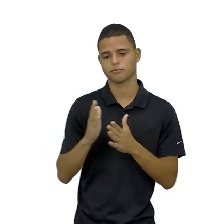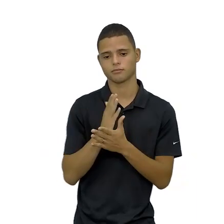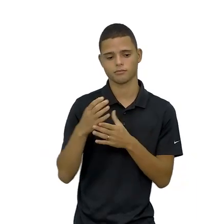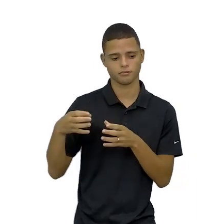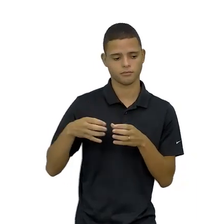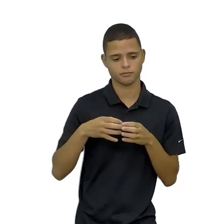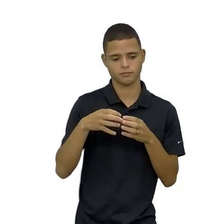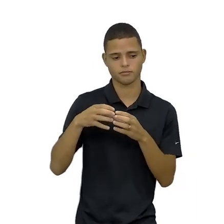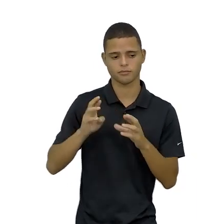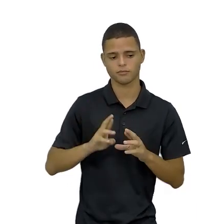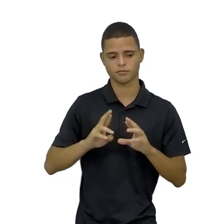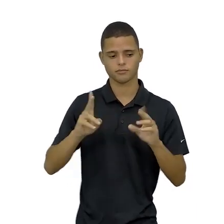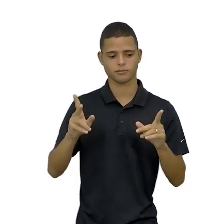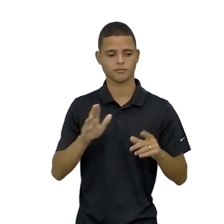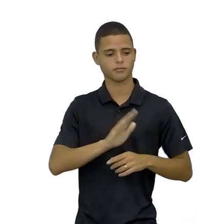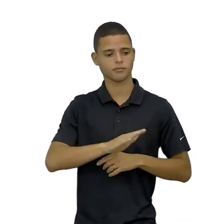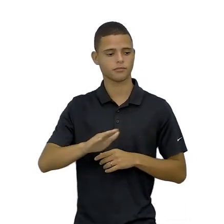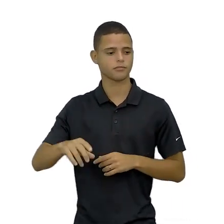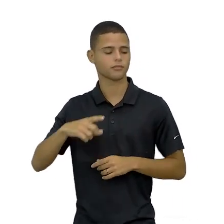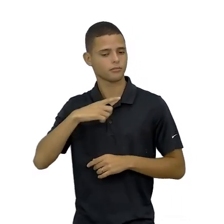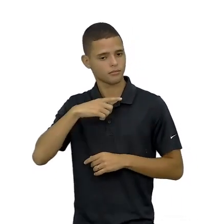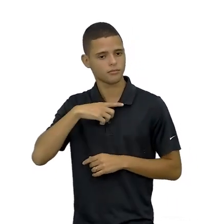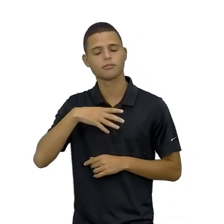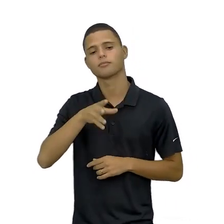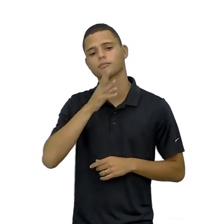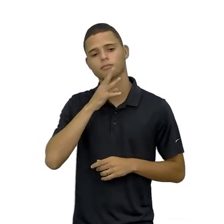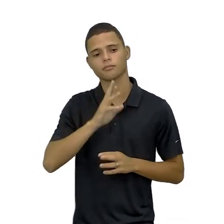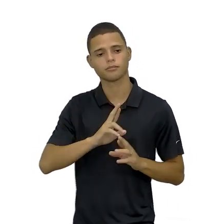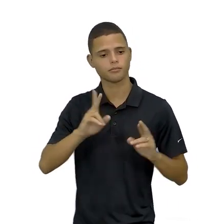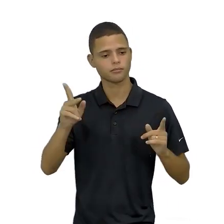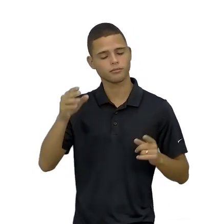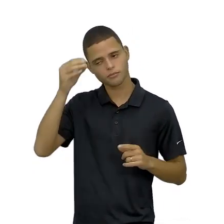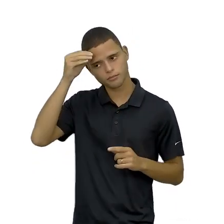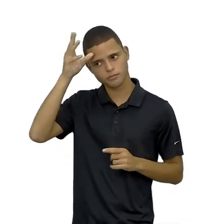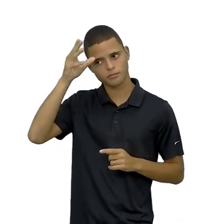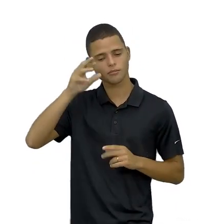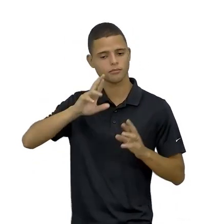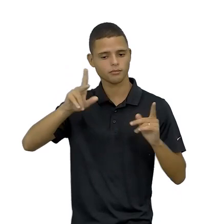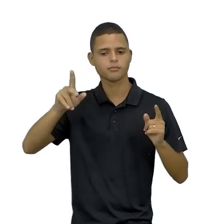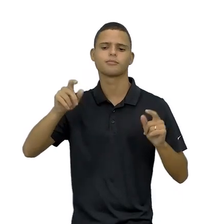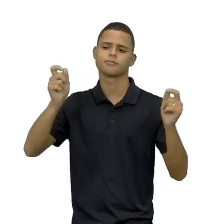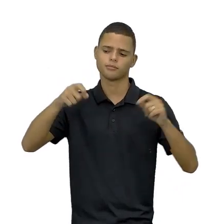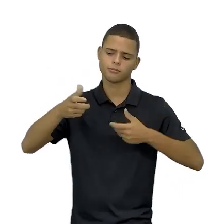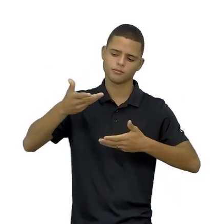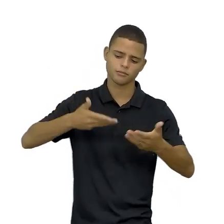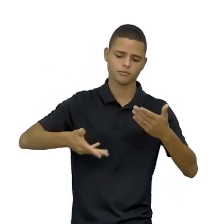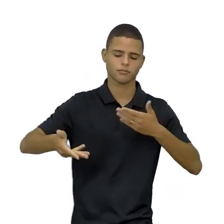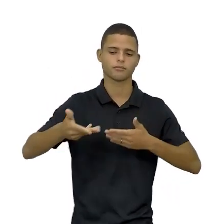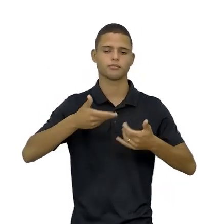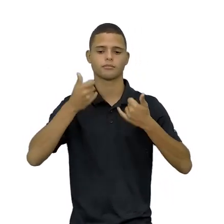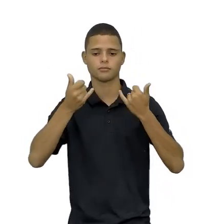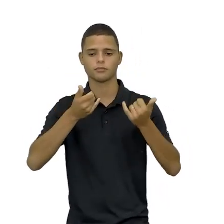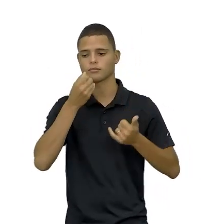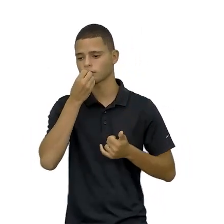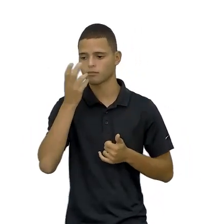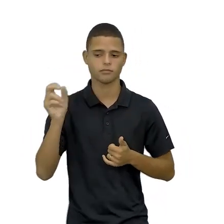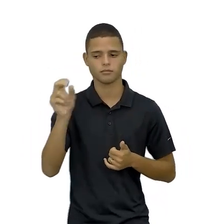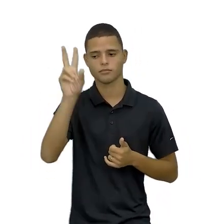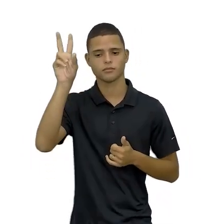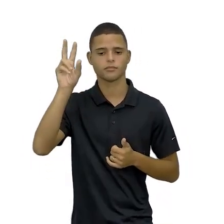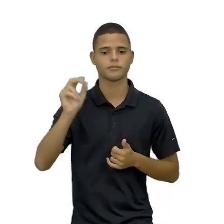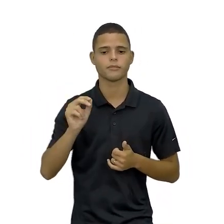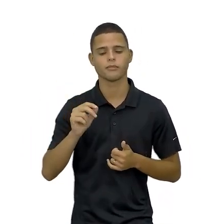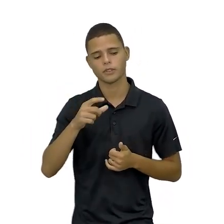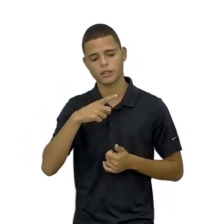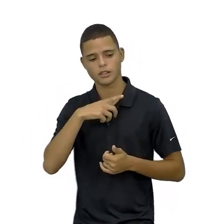agrupamentos diferentes, com crianças que têm conhecimentos diferentes, mas que podem trocar informações valiosas, né? Ter